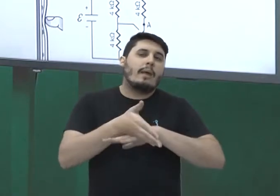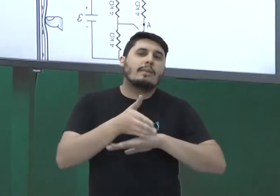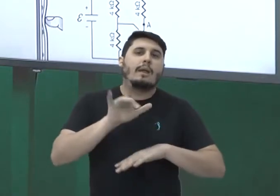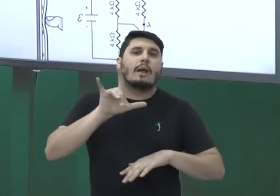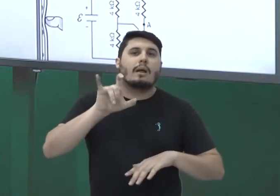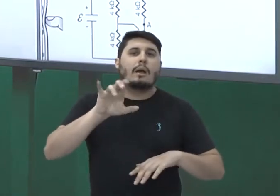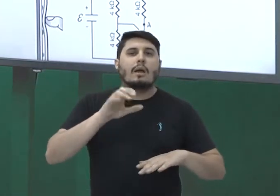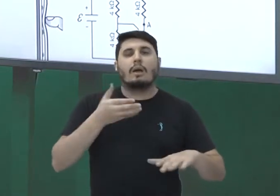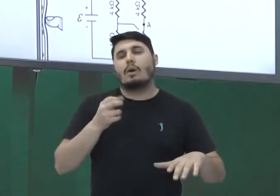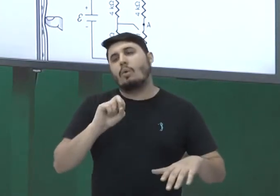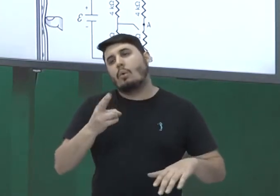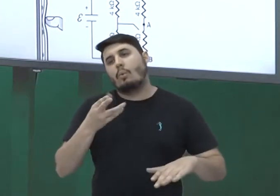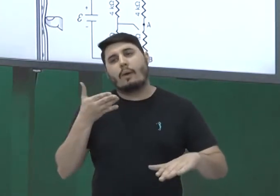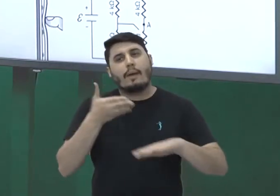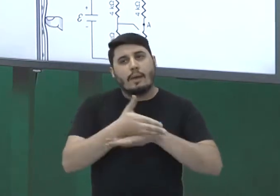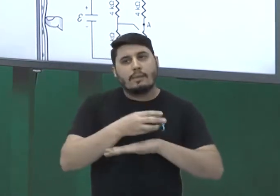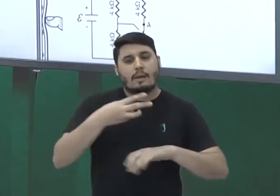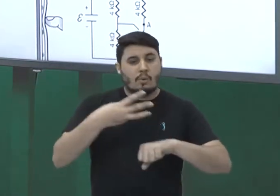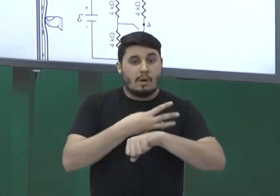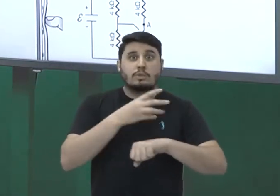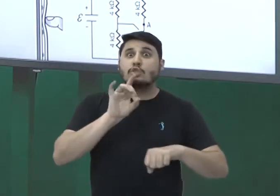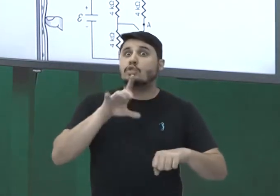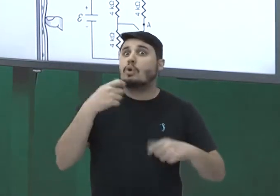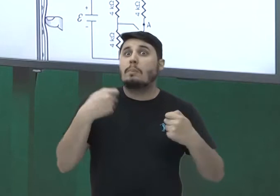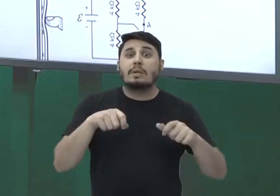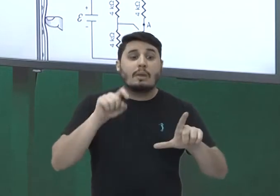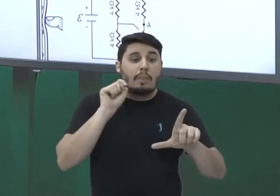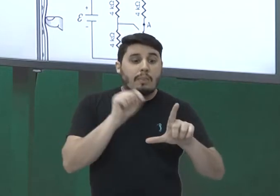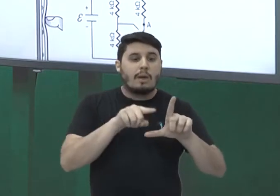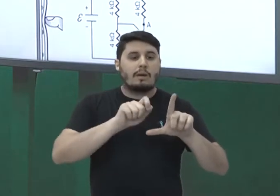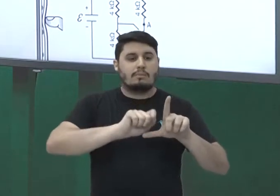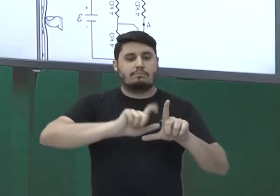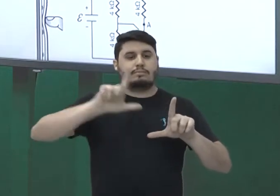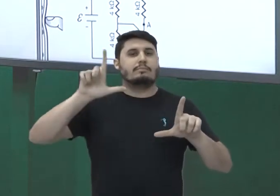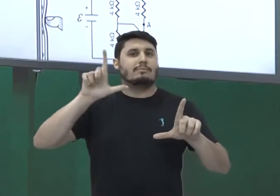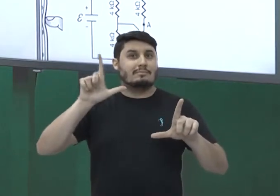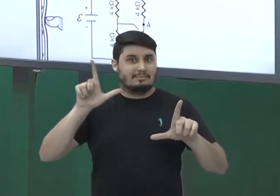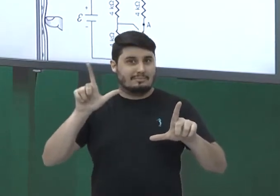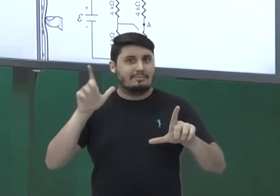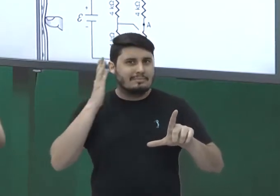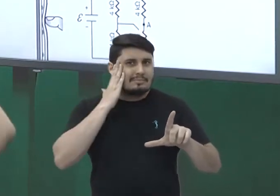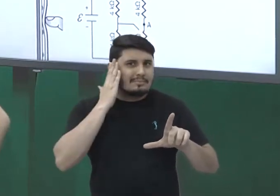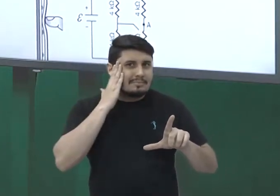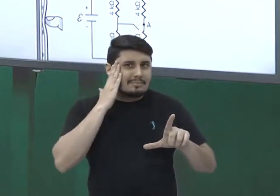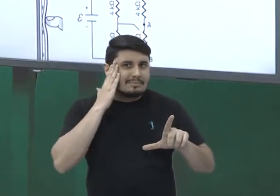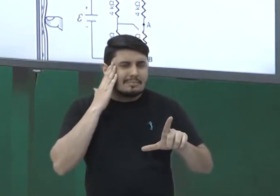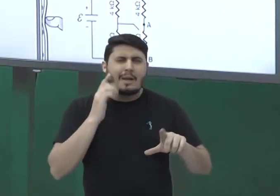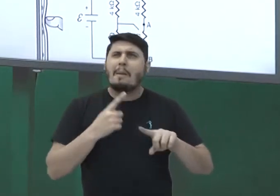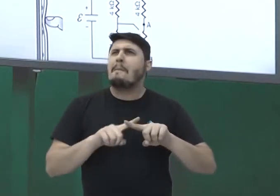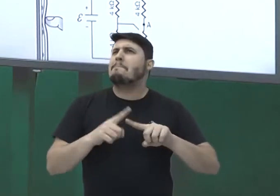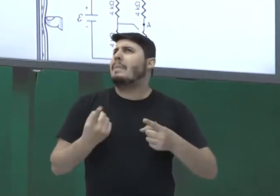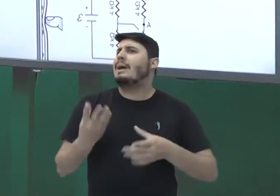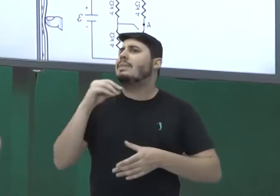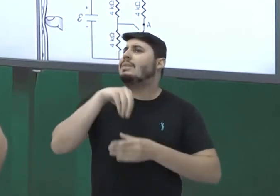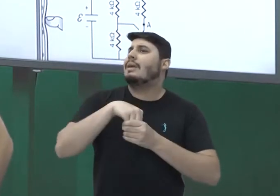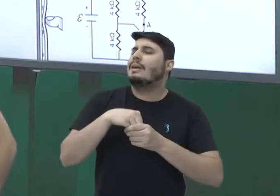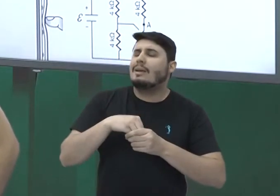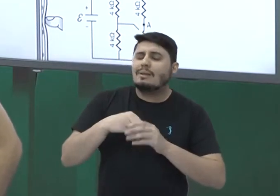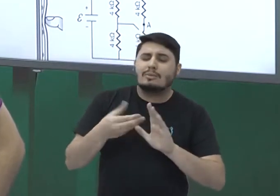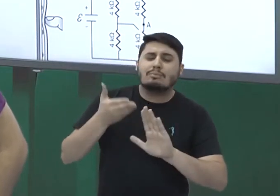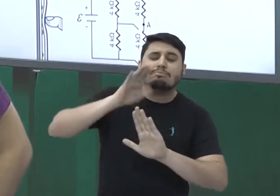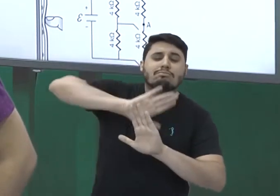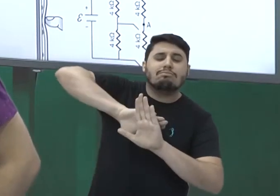WhatsApp, né? Então, eu só tocar ali naquela parte da tela que ele vai selecionar. Mas por que que isso funciona dessa